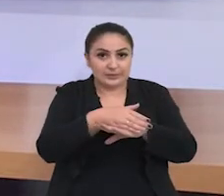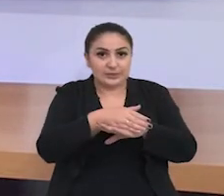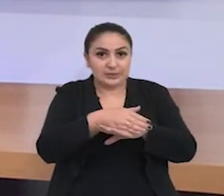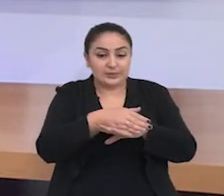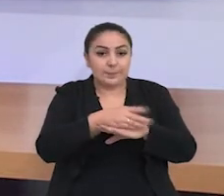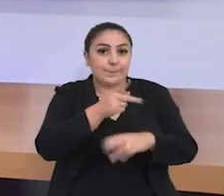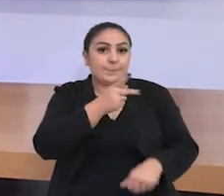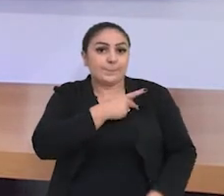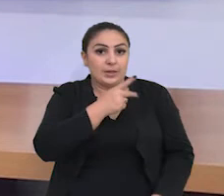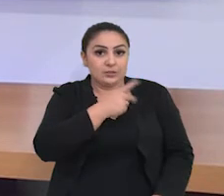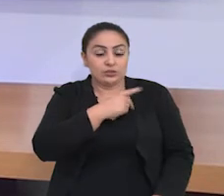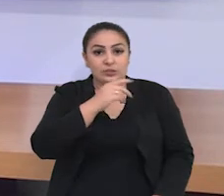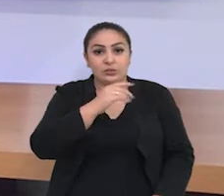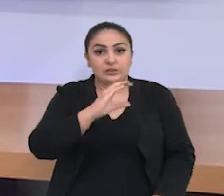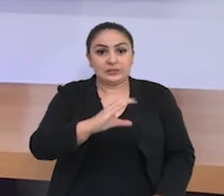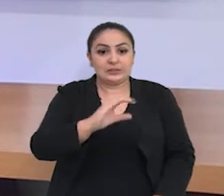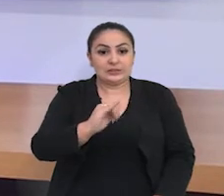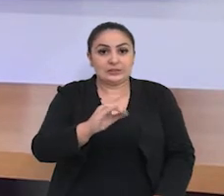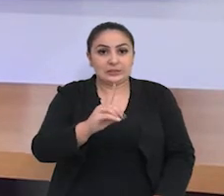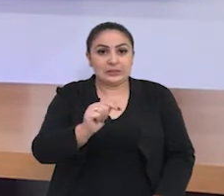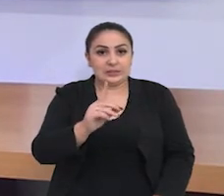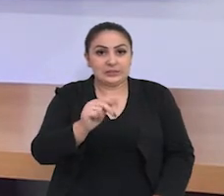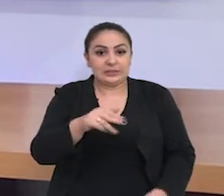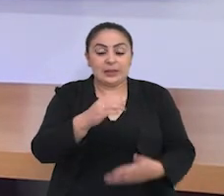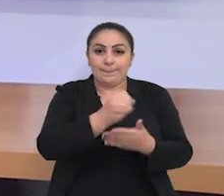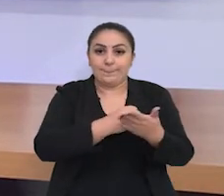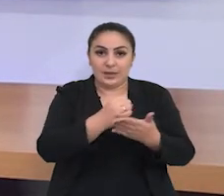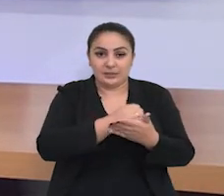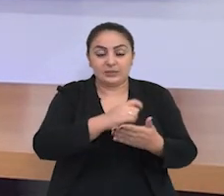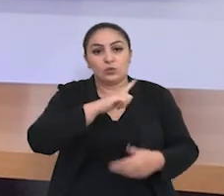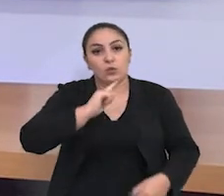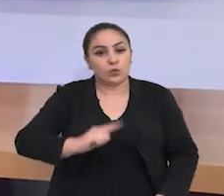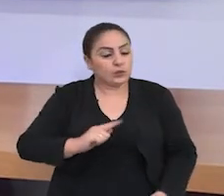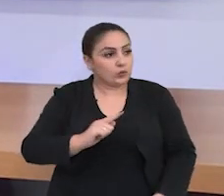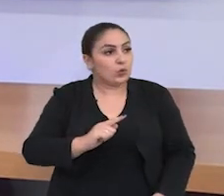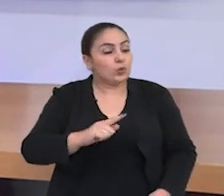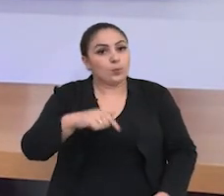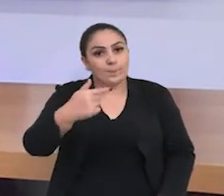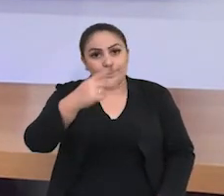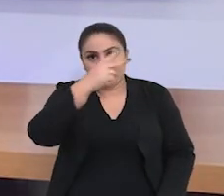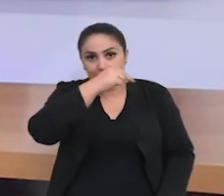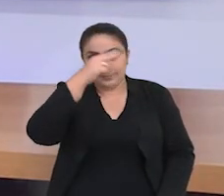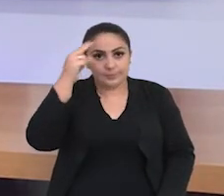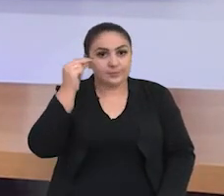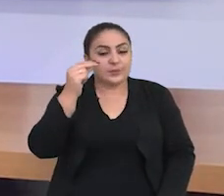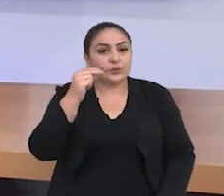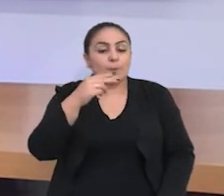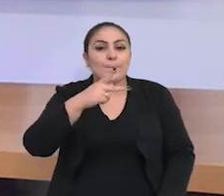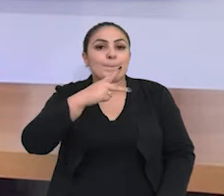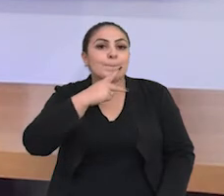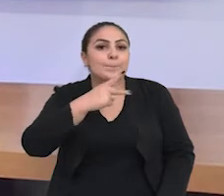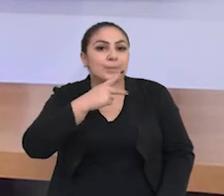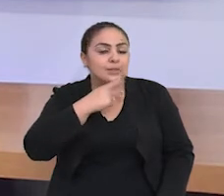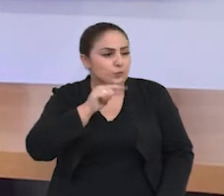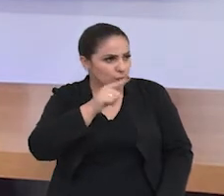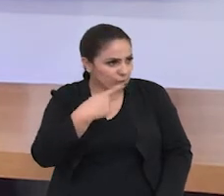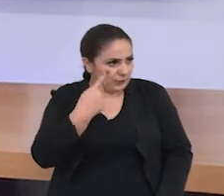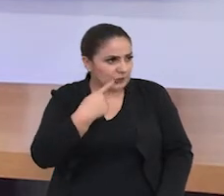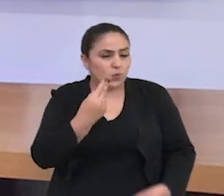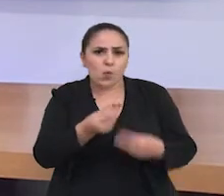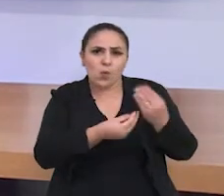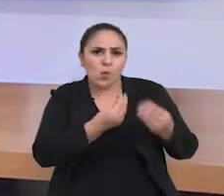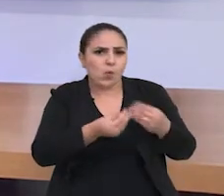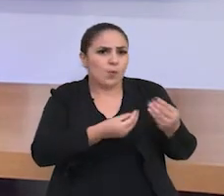parte pelo Partido Cidadania da base do governo do prefeito, do próximo prefeito Pedro Almeida.